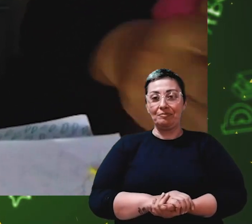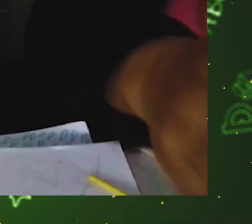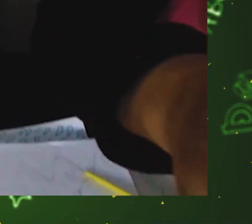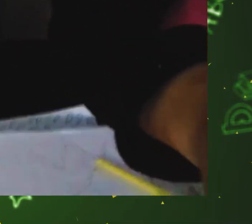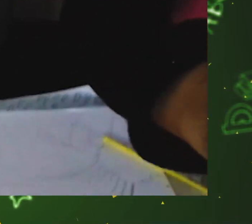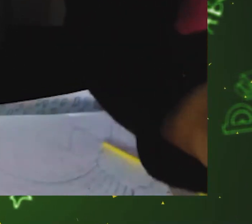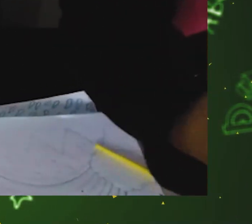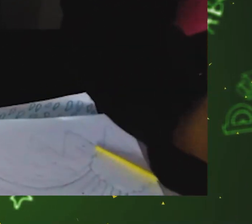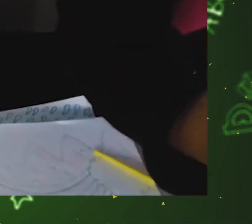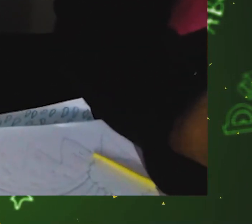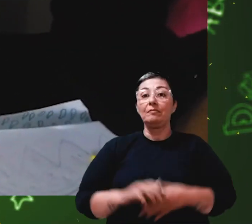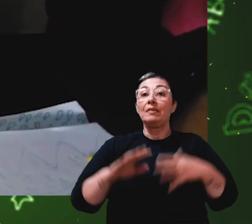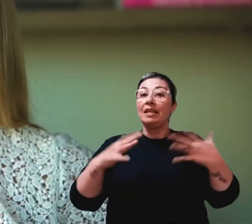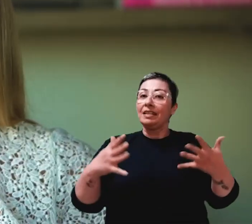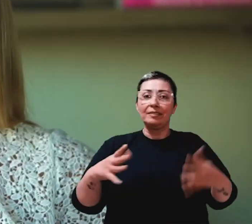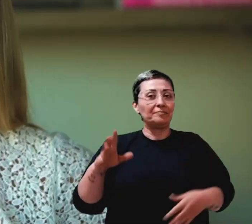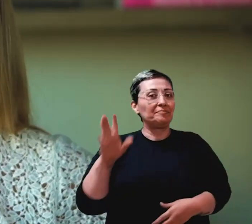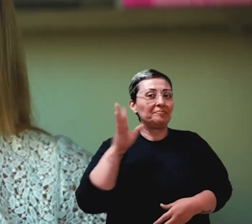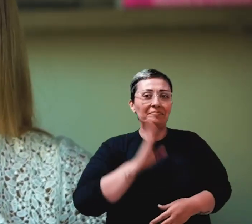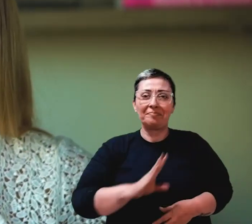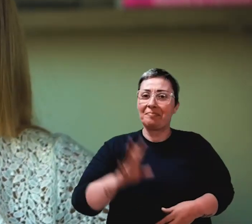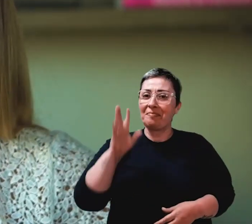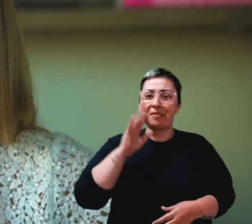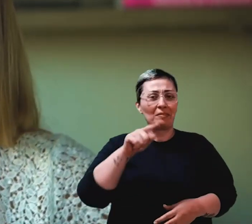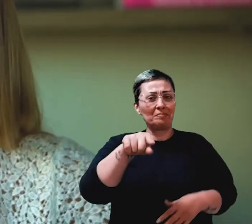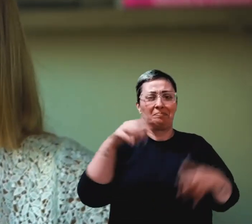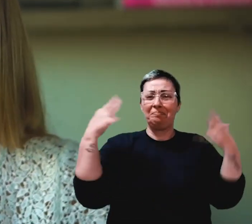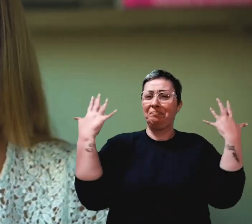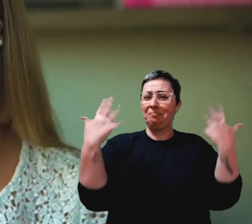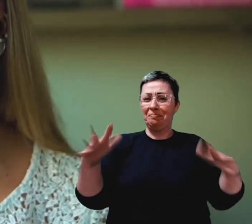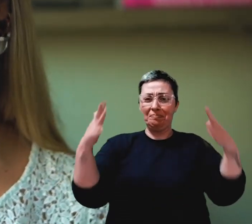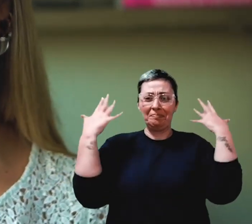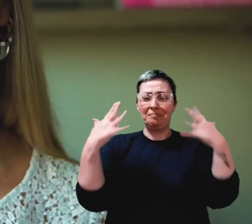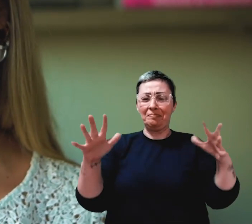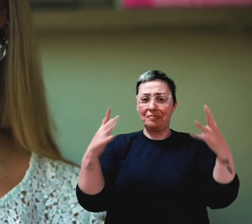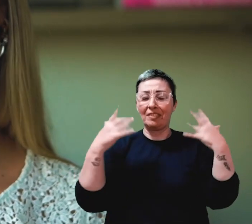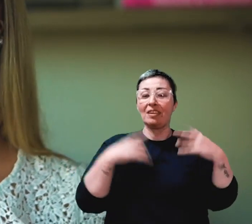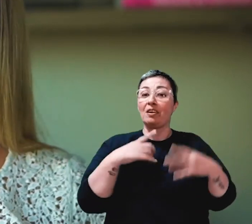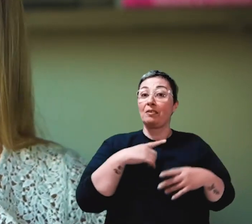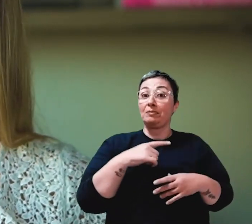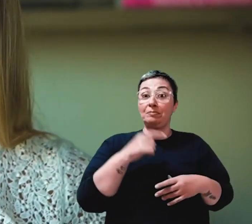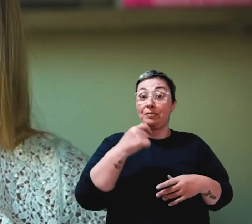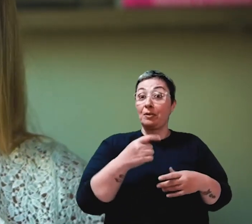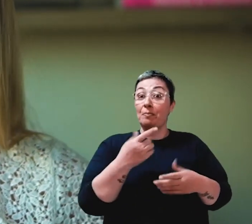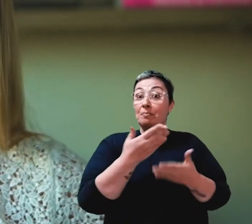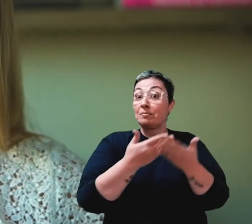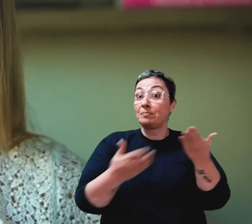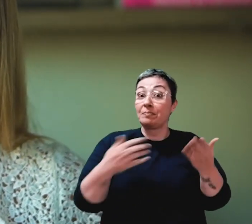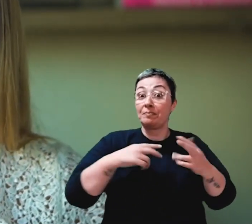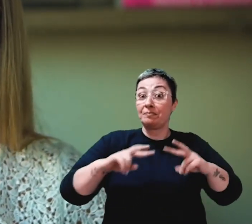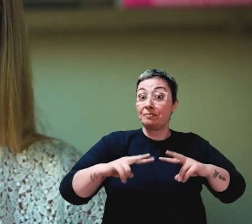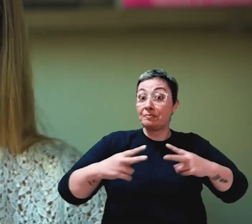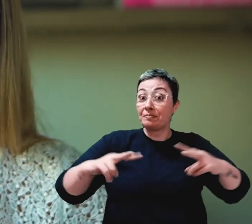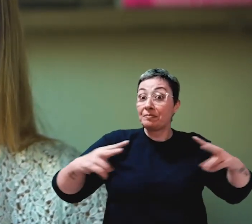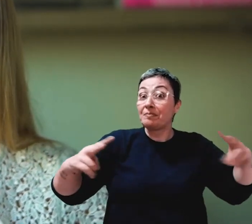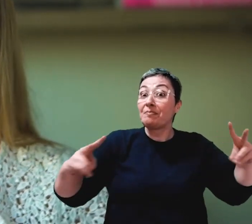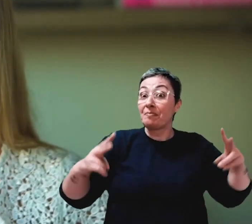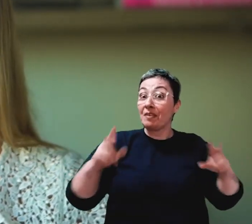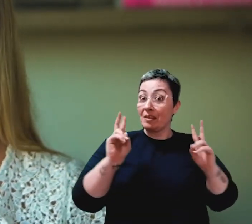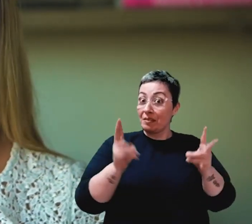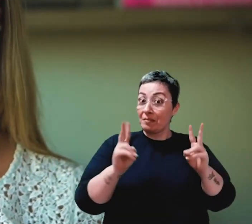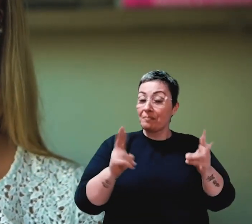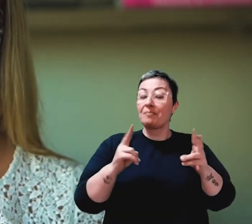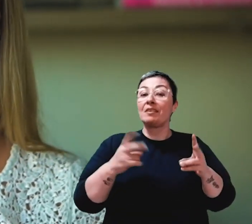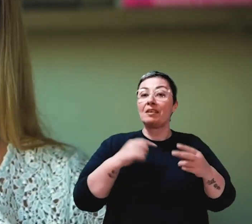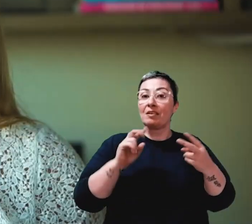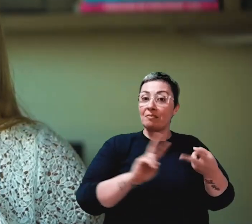arco-íris. Que demais! Vocês estão de parabéns! E não deixem de compartilhar com a gente o que vocês